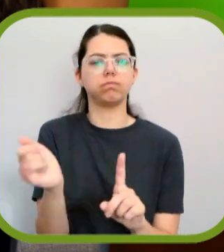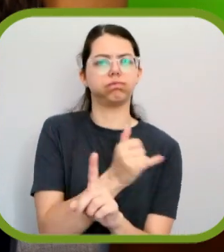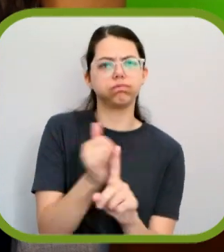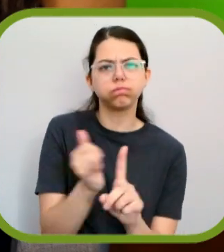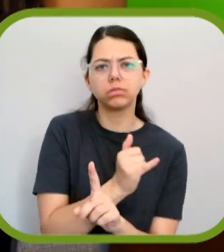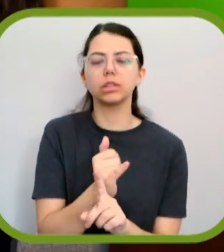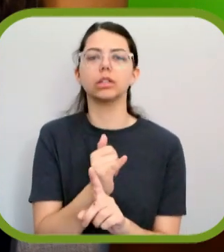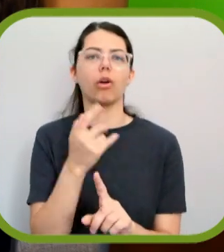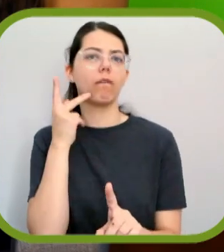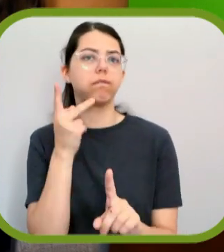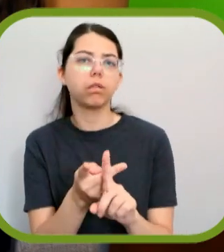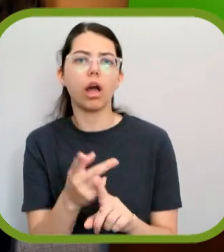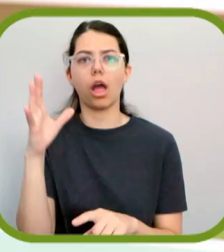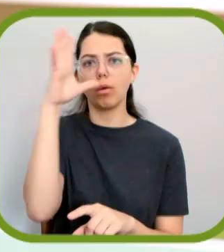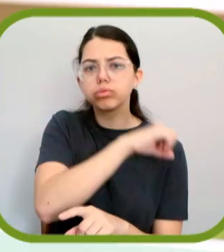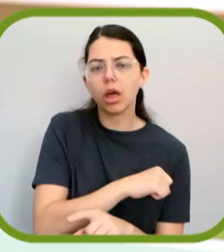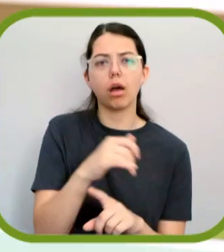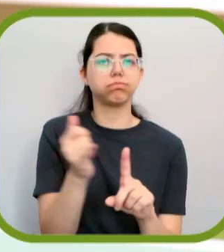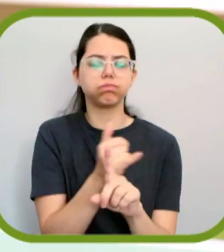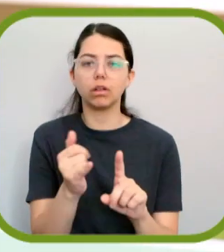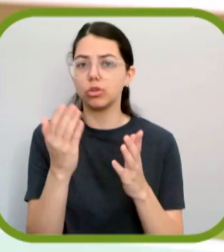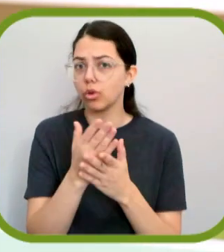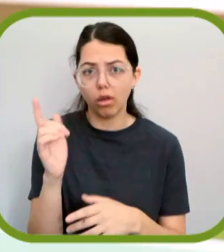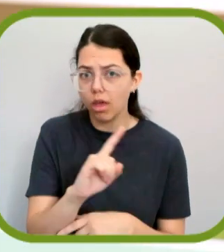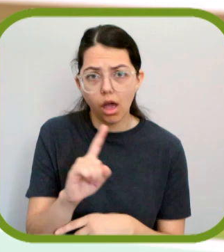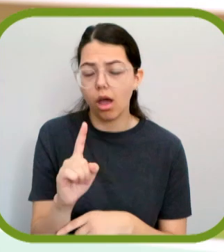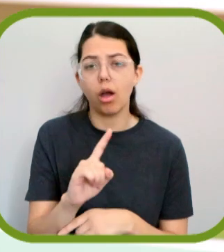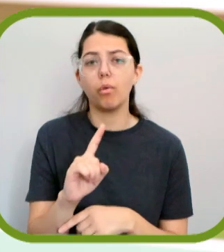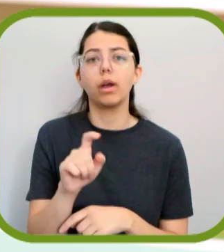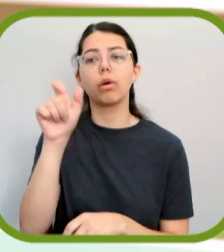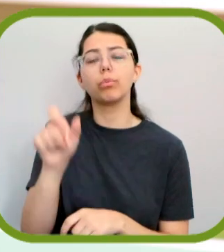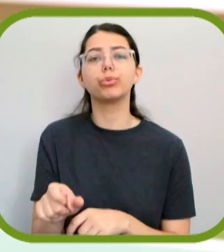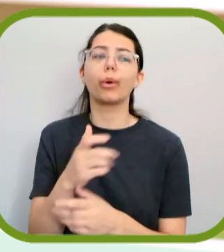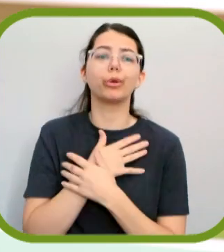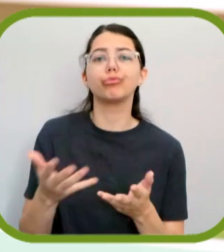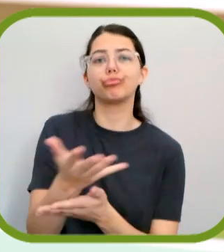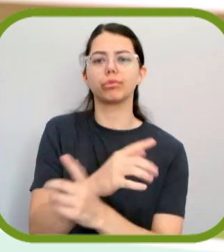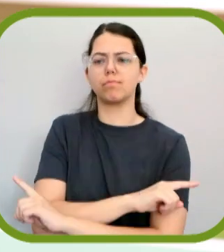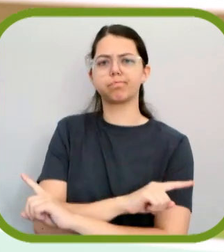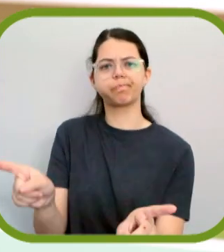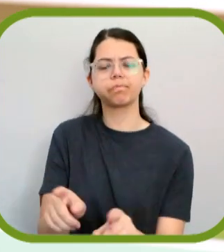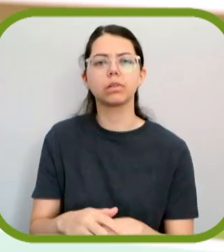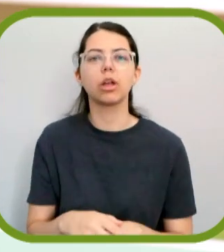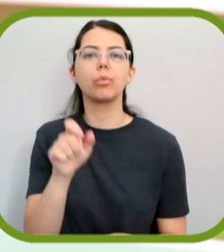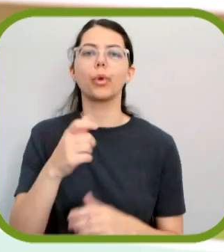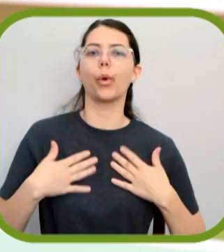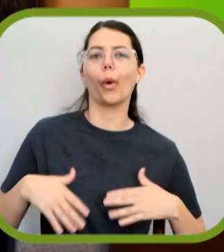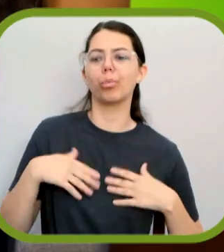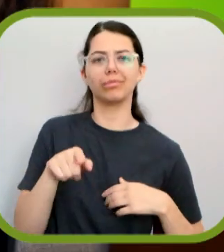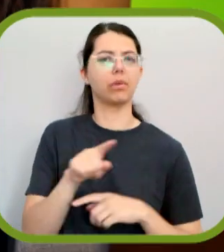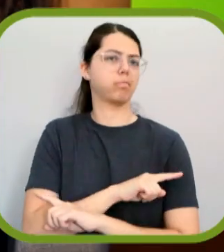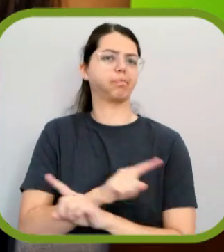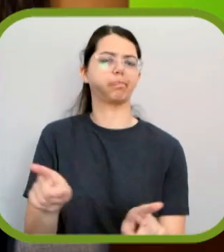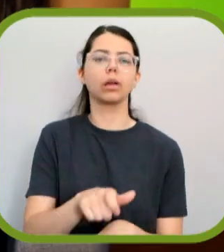não é só agredir alguém, não é só violar alguém, abusar de alguém ou bater em alguém, também é proibir a pessoa de estar com